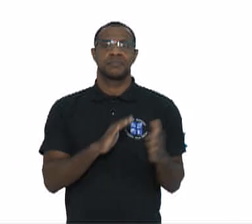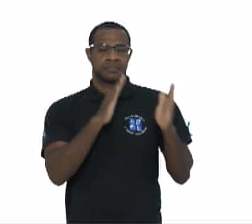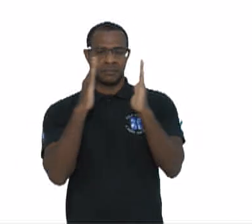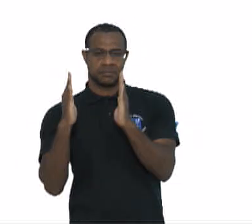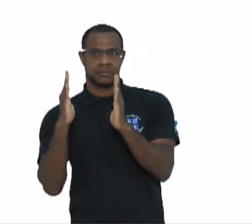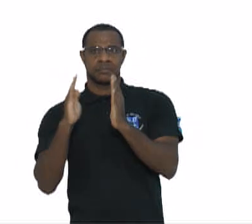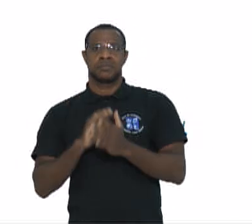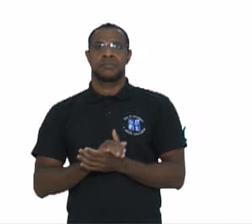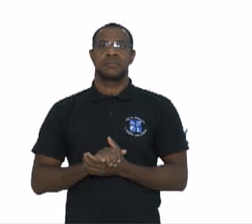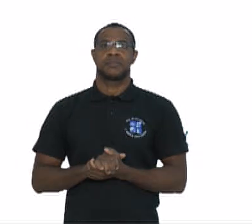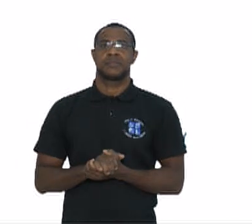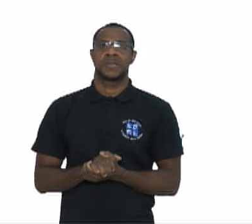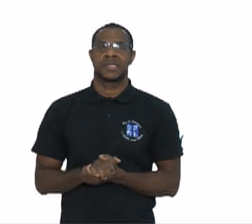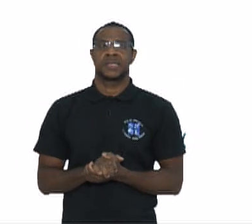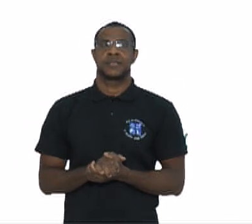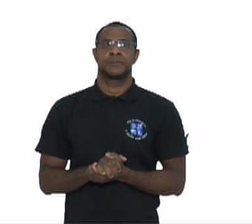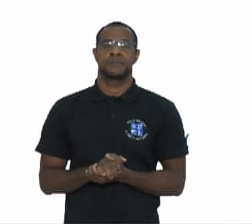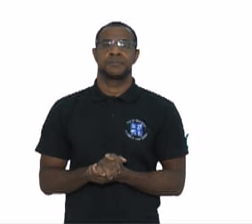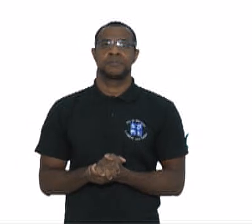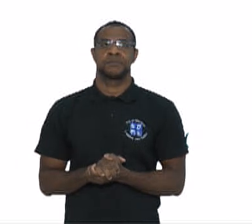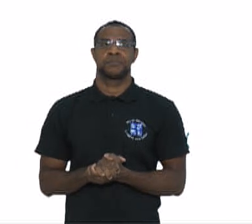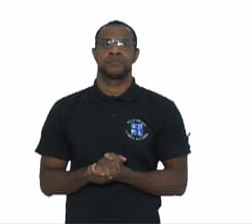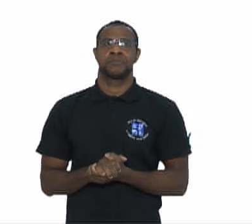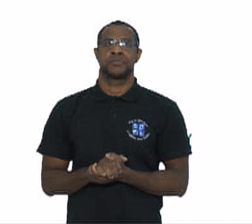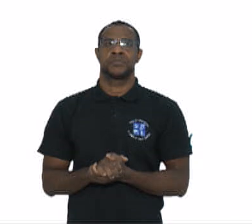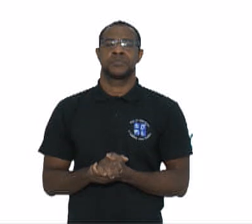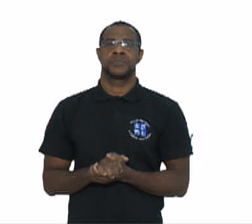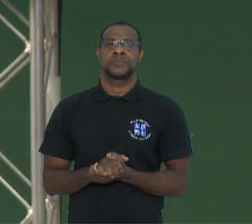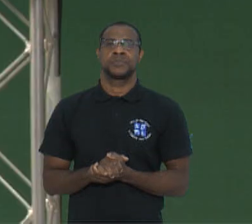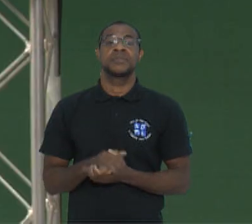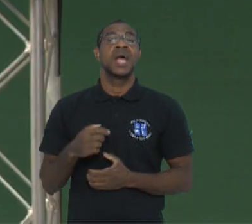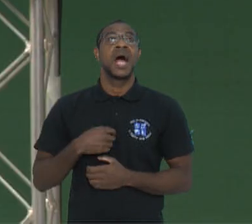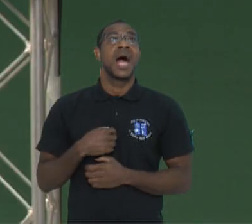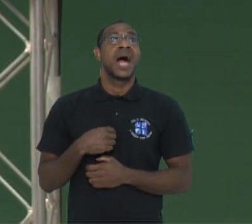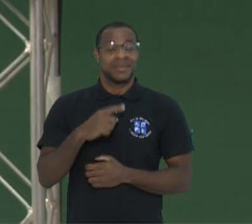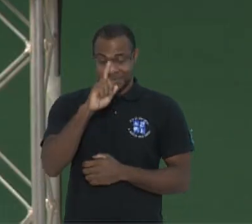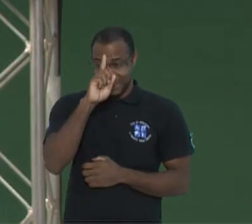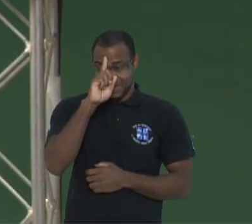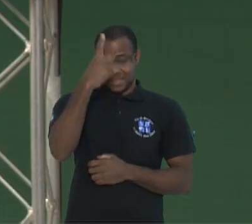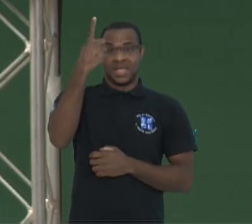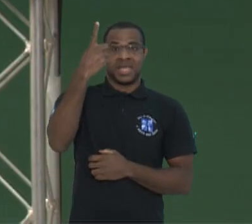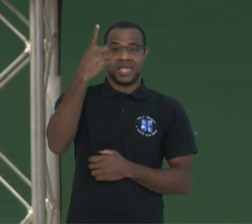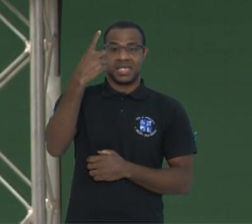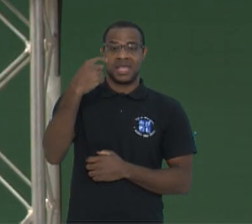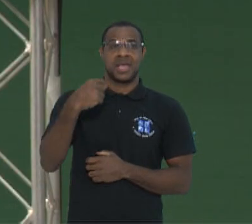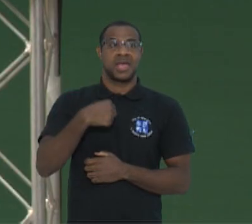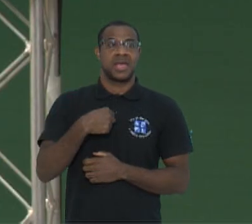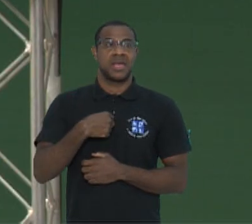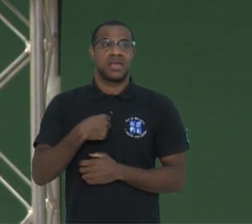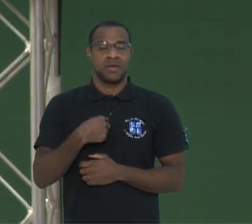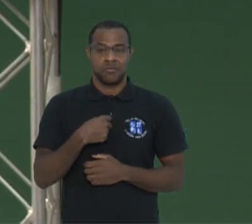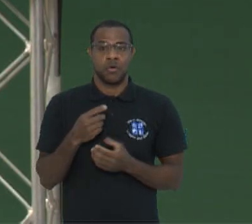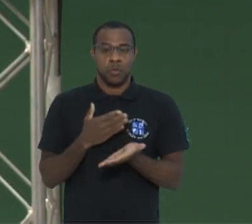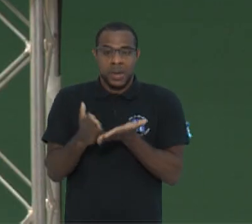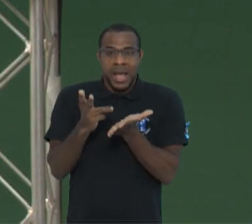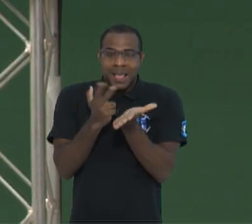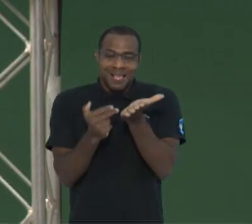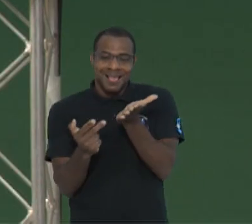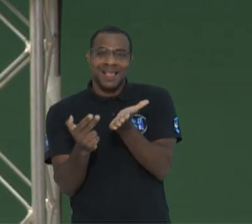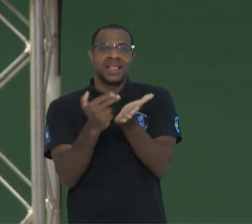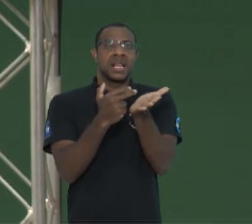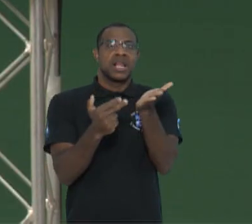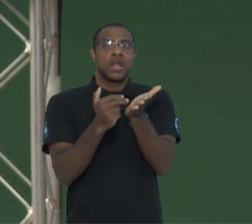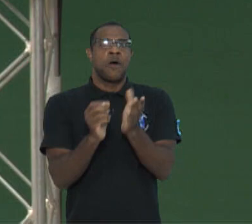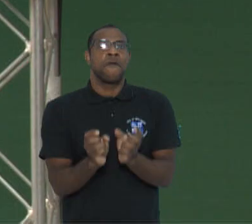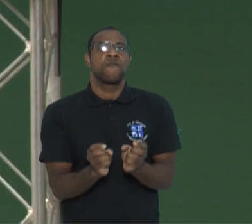rich passing off faking paintings to the museum. Tive uma grande ideia. Vou passar a desenhar e vender